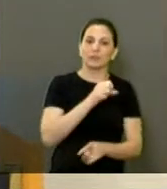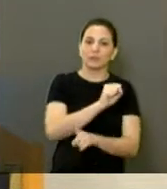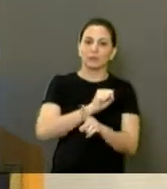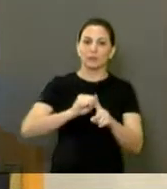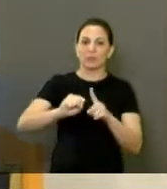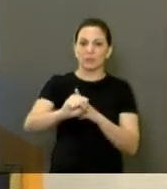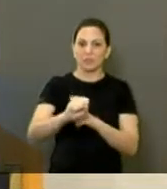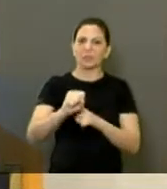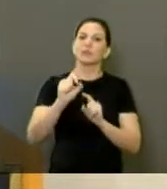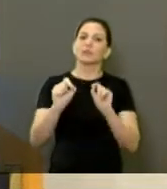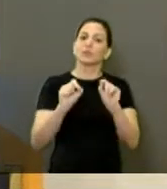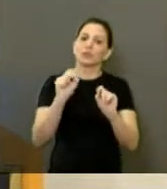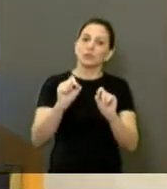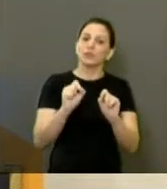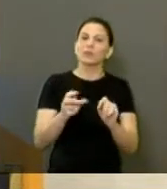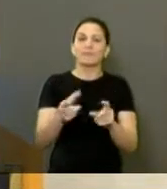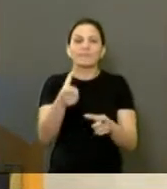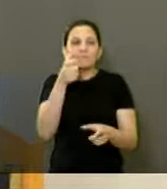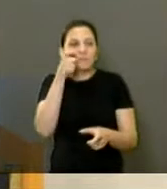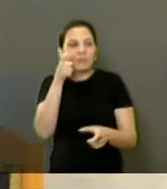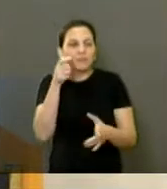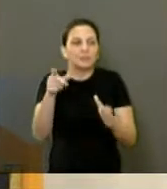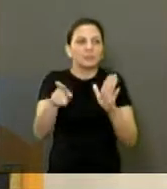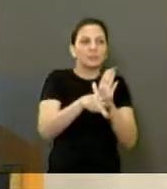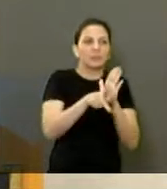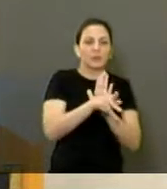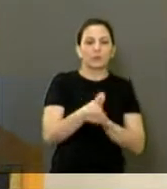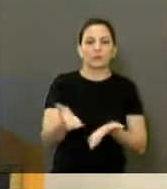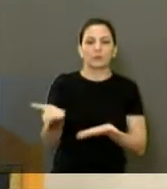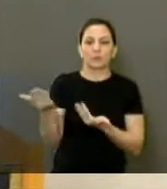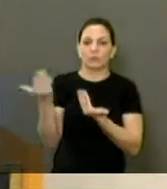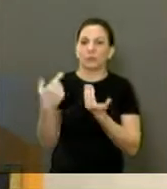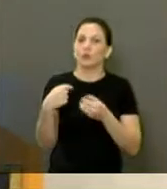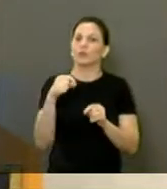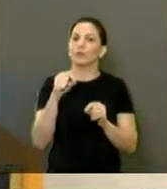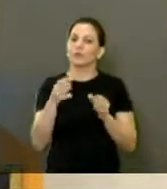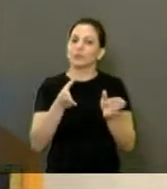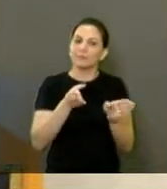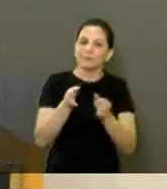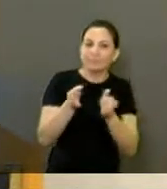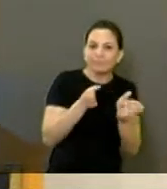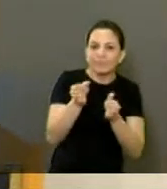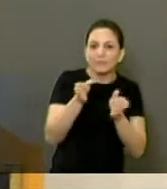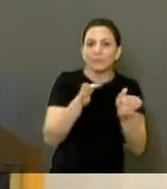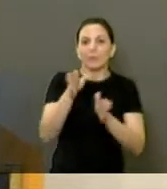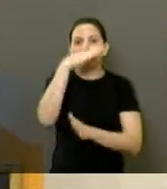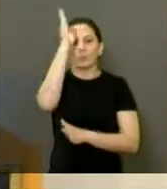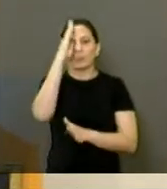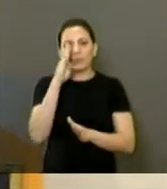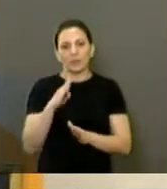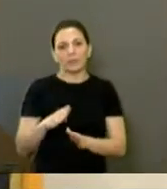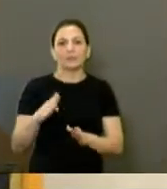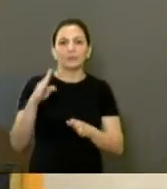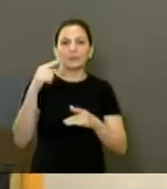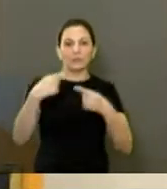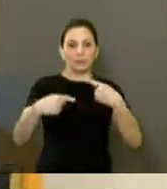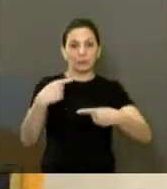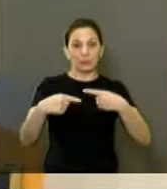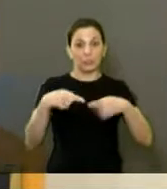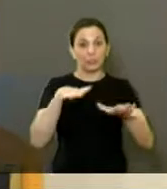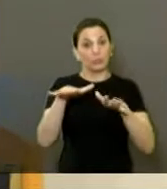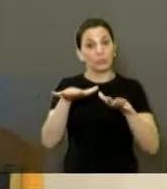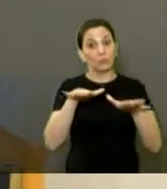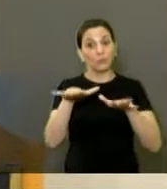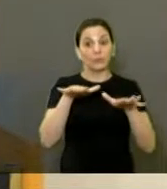sociedade naquilo que é do seu interesse, naquilo que toca os rumos do nosso país. Naquele movimento, para